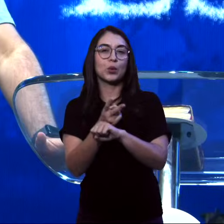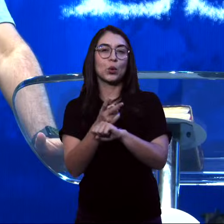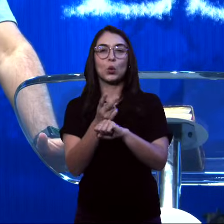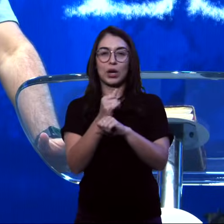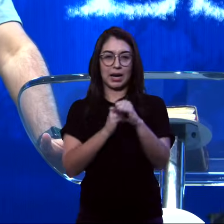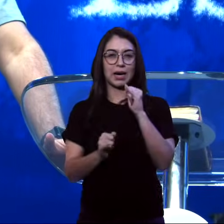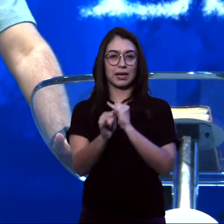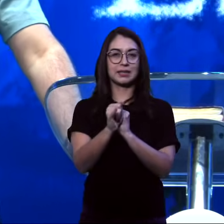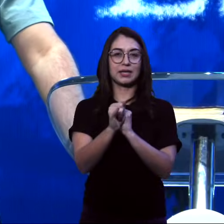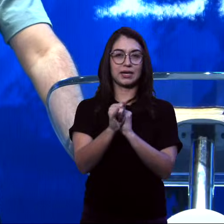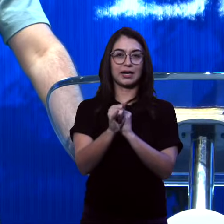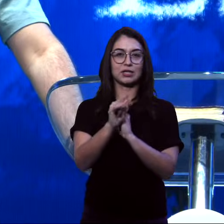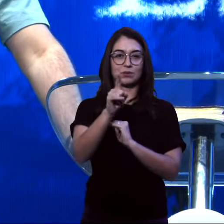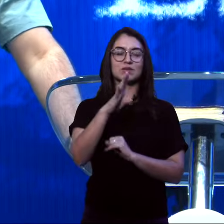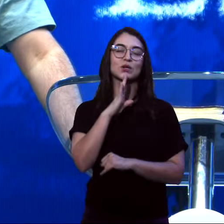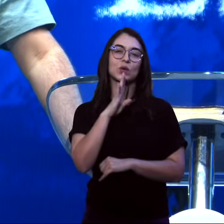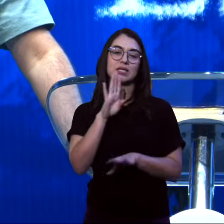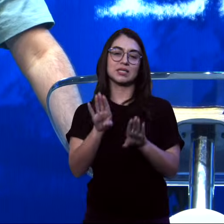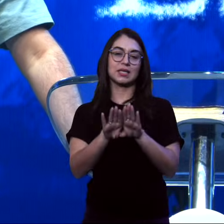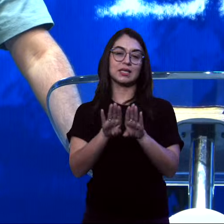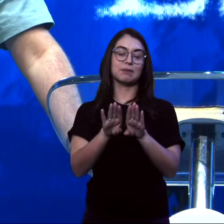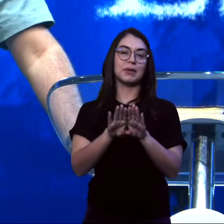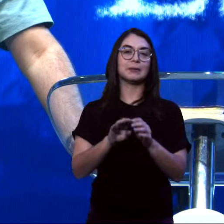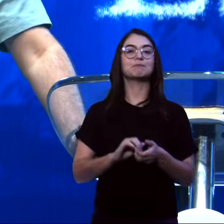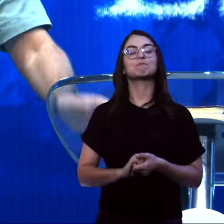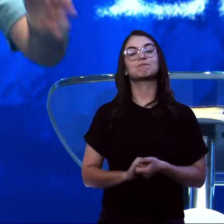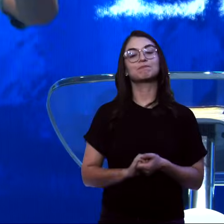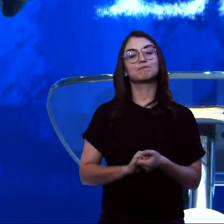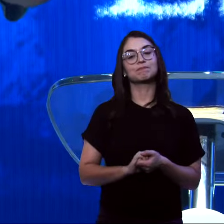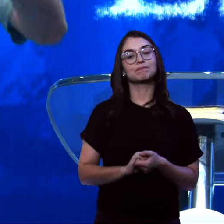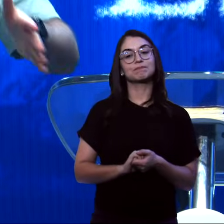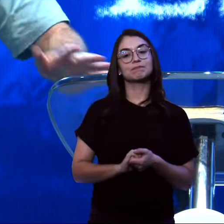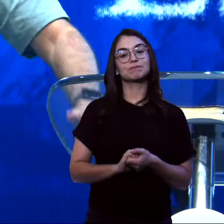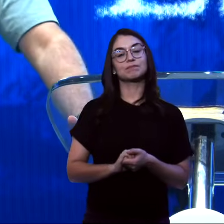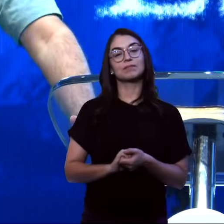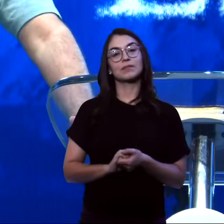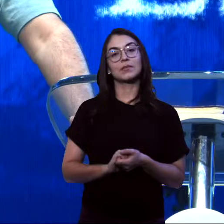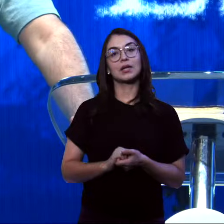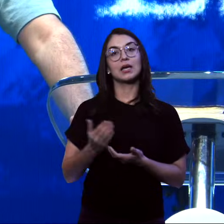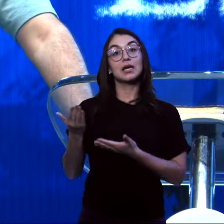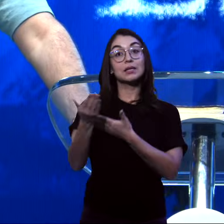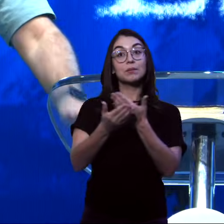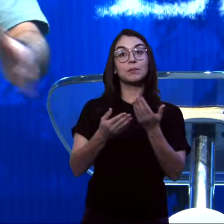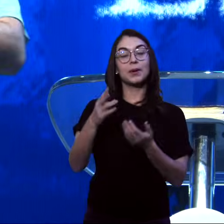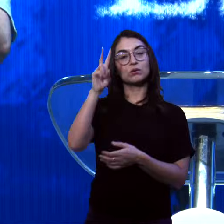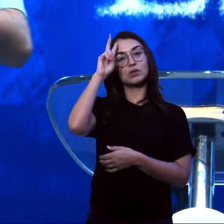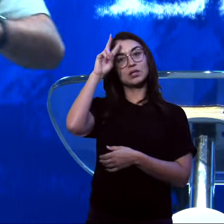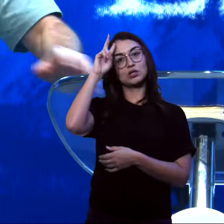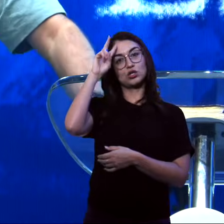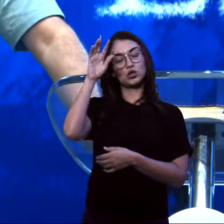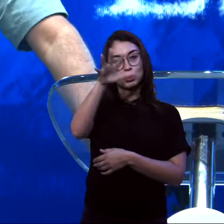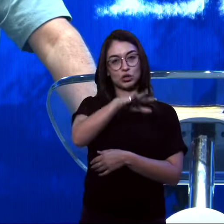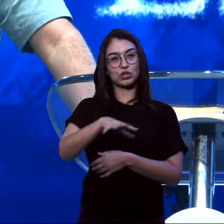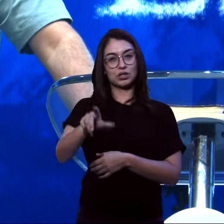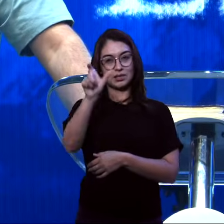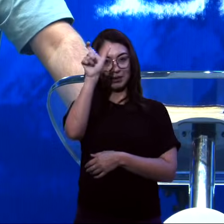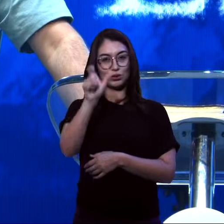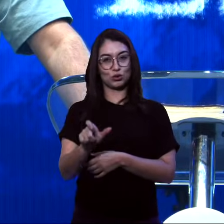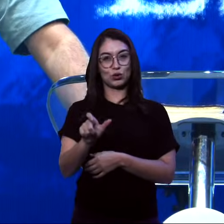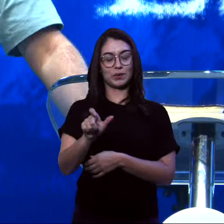Avivamento. É muito bom, é do Heaven Hill. E dentro dessas histórias de avivalistas, tem a história do Charles